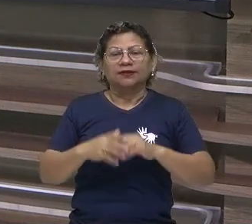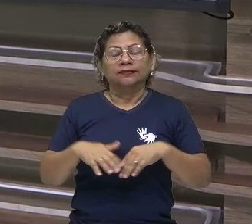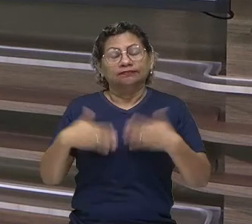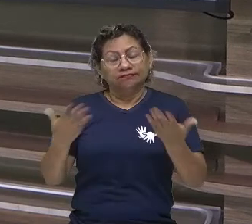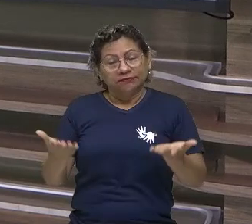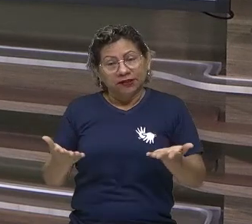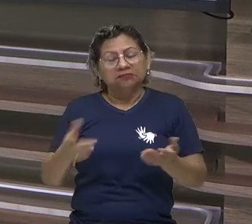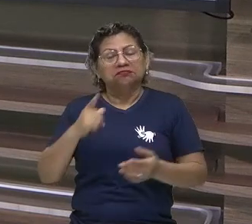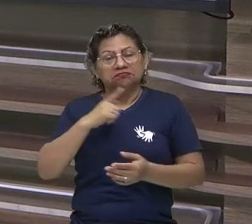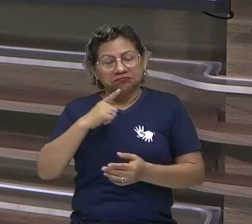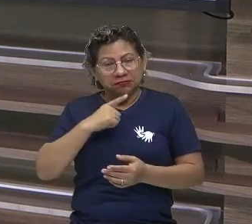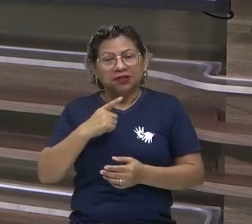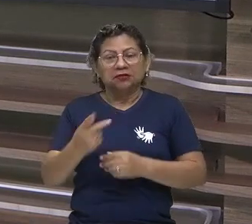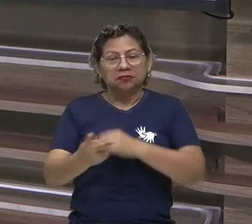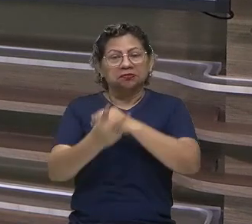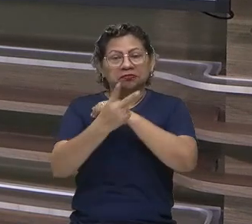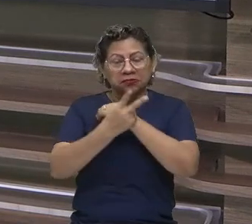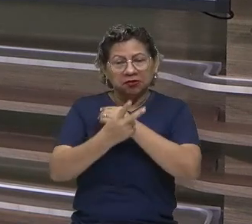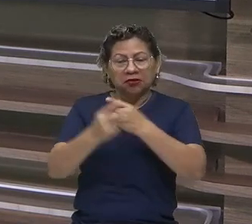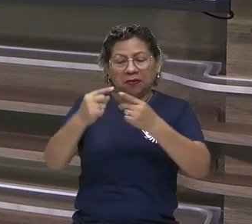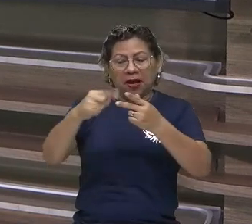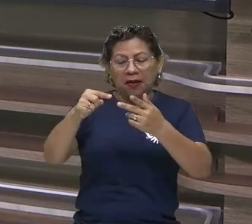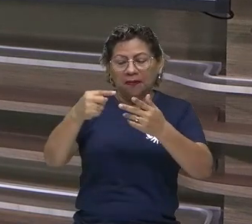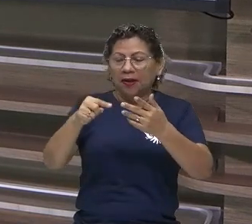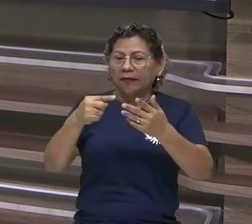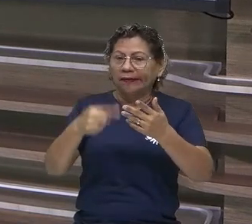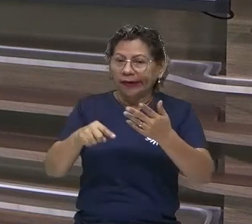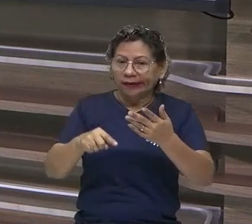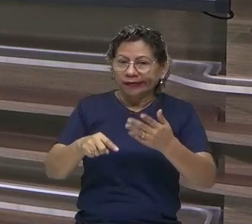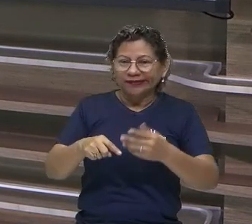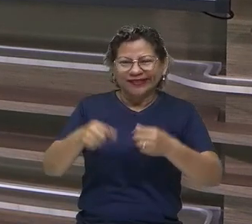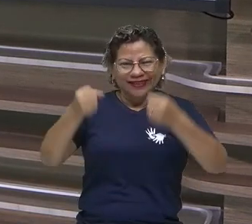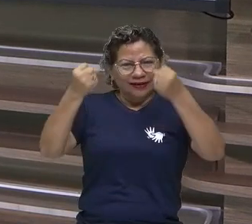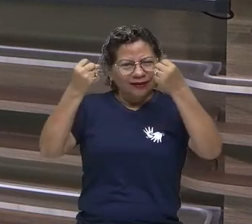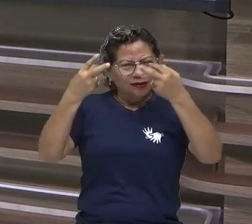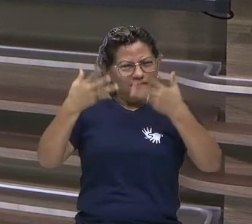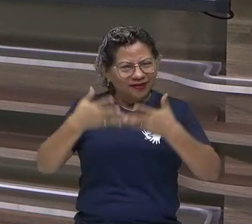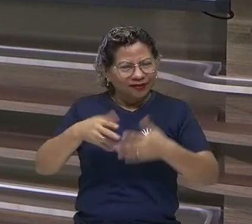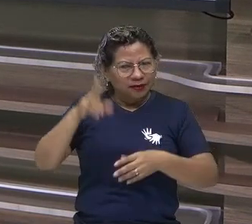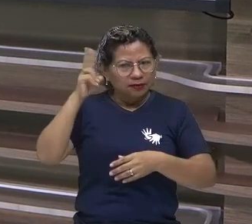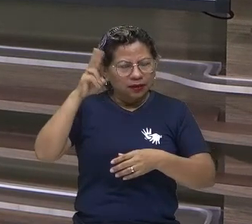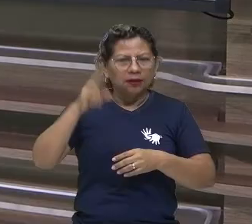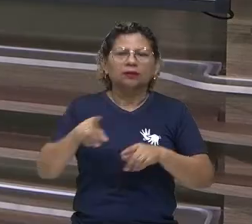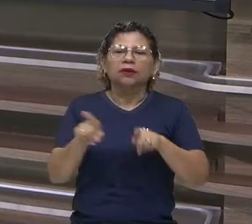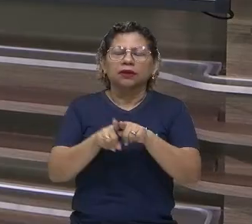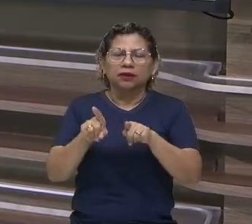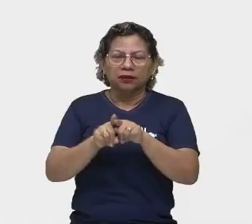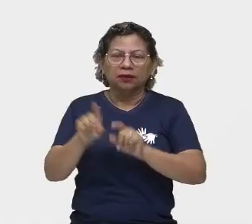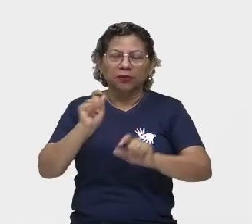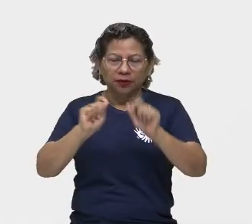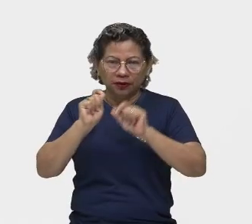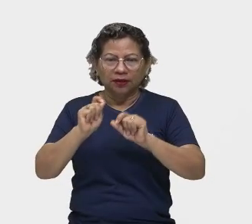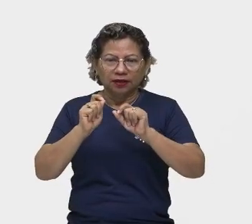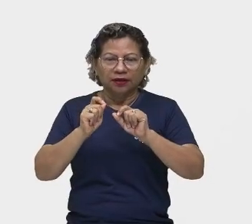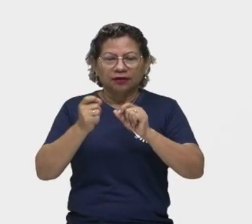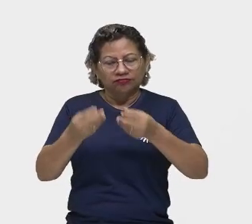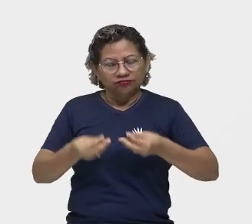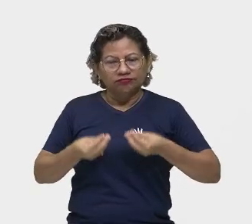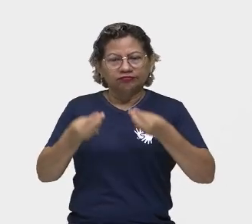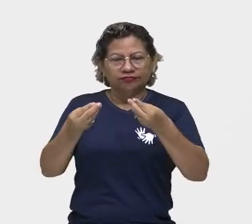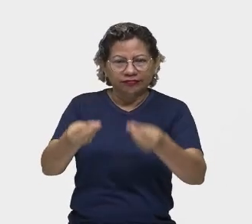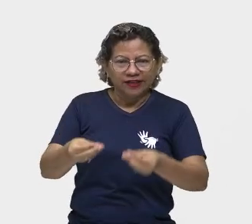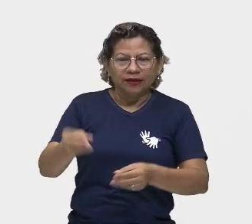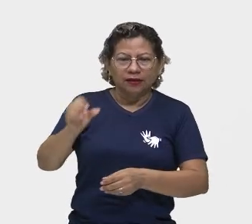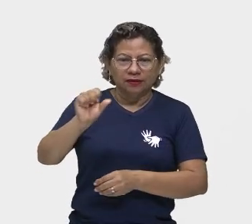como de proteger protege também os principais vasos sanguíneos Allende quem vai fornecer sais minerais